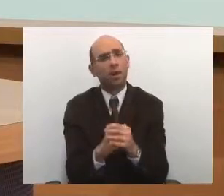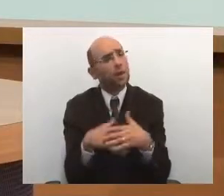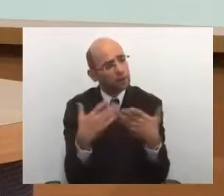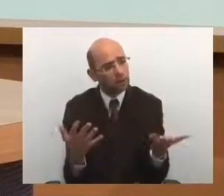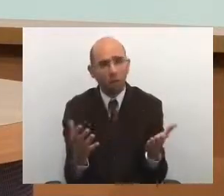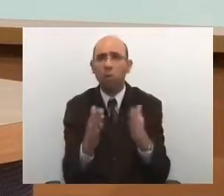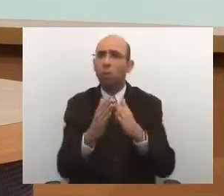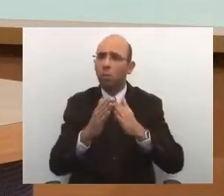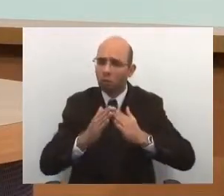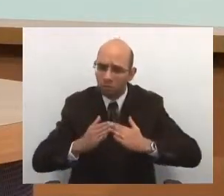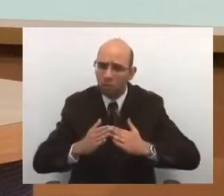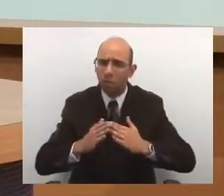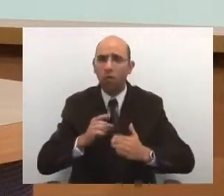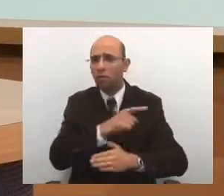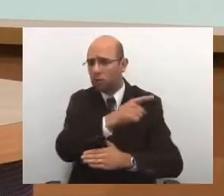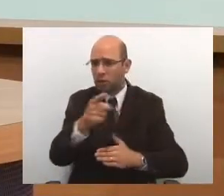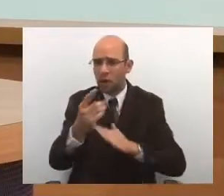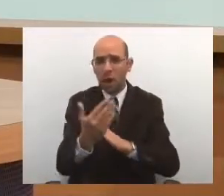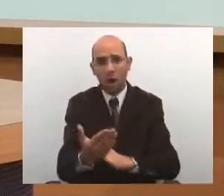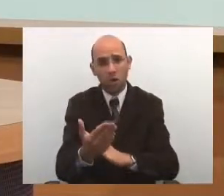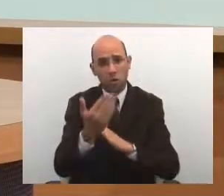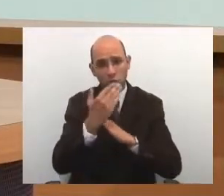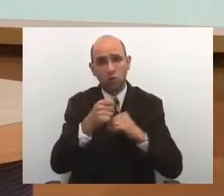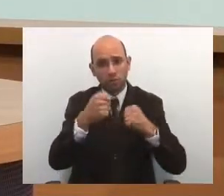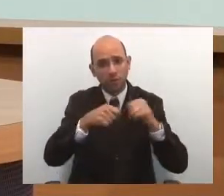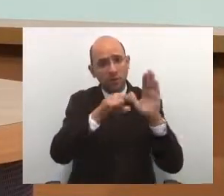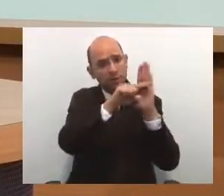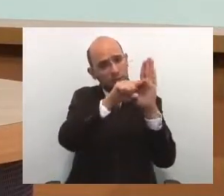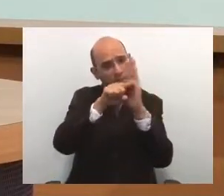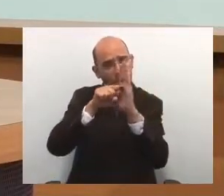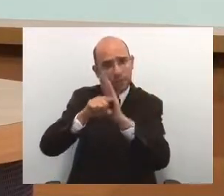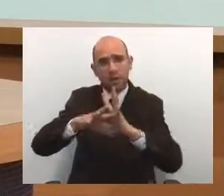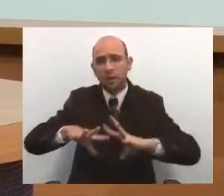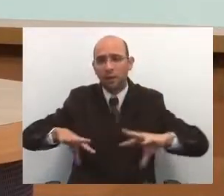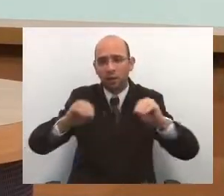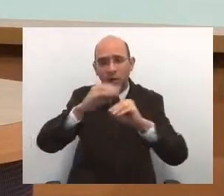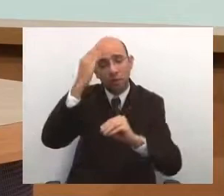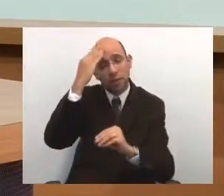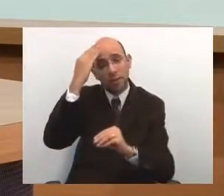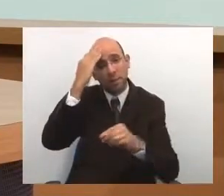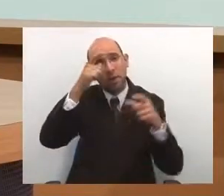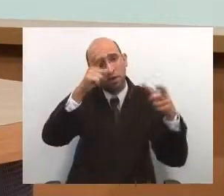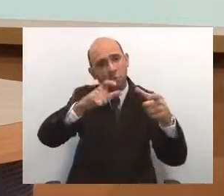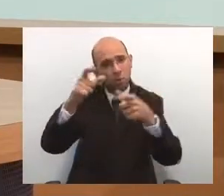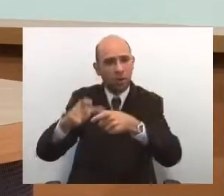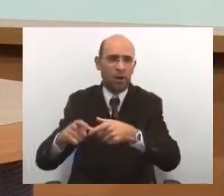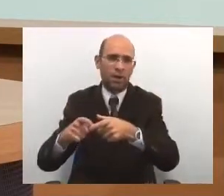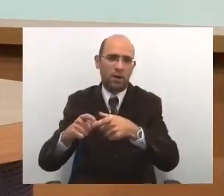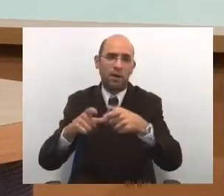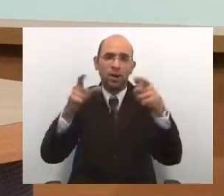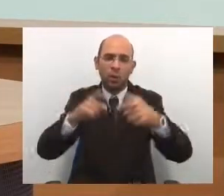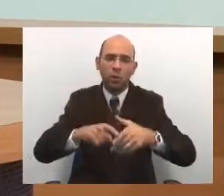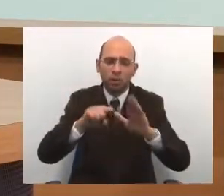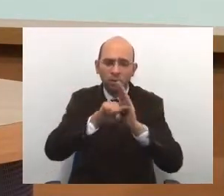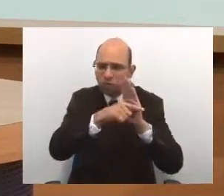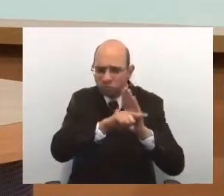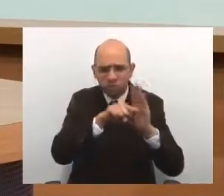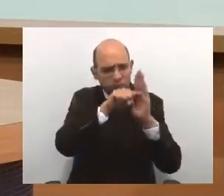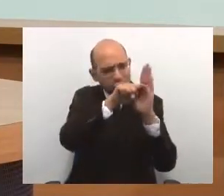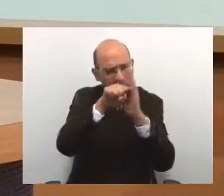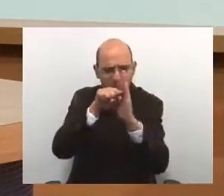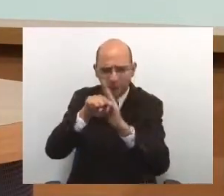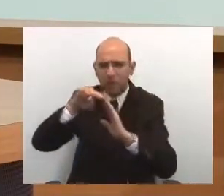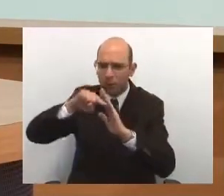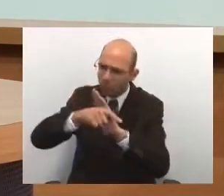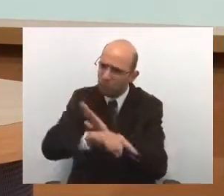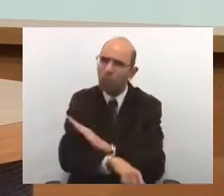que a gente venha manter uma fiscalização mais profunda sobre essa situação, em que pese ser